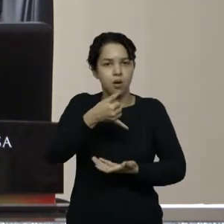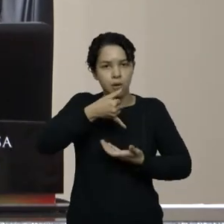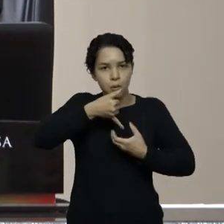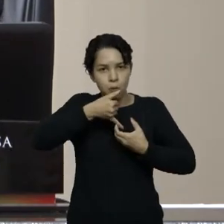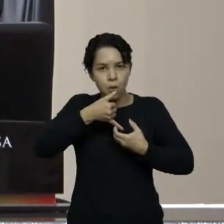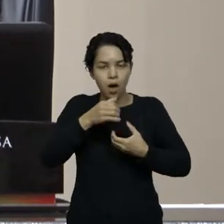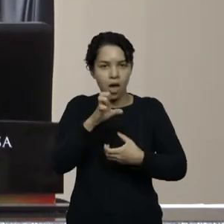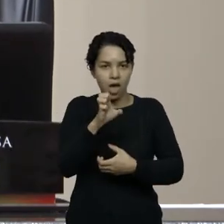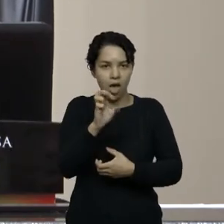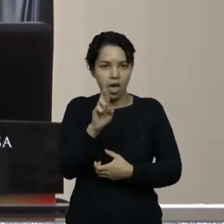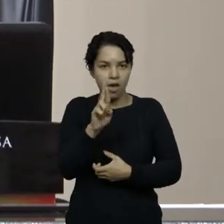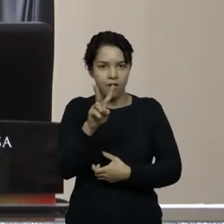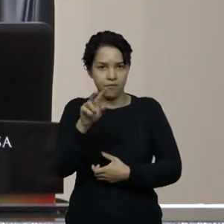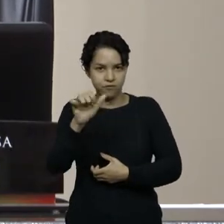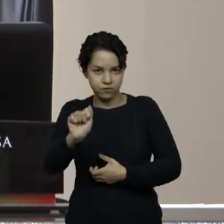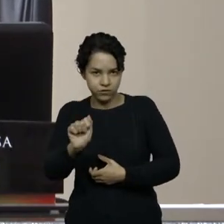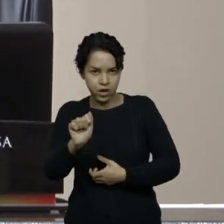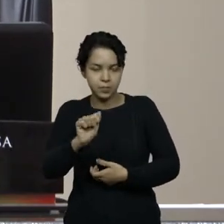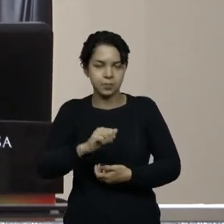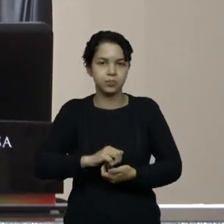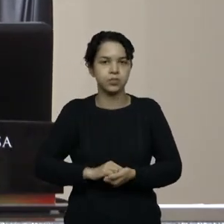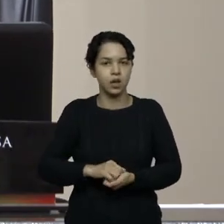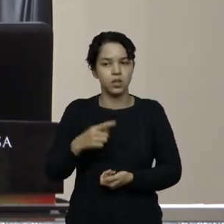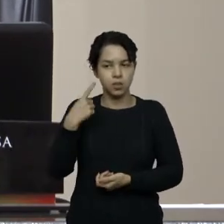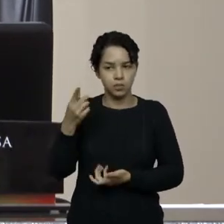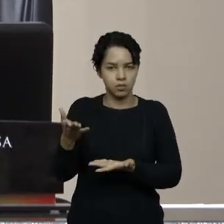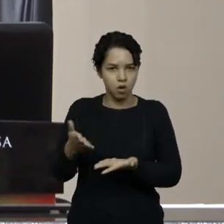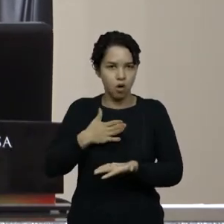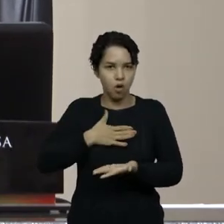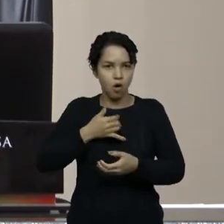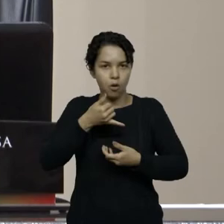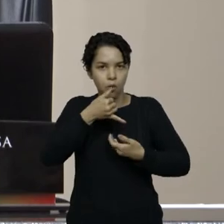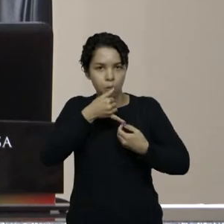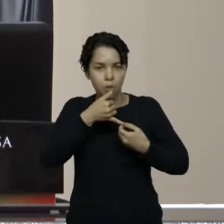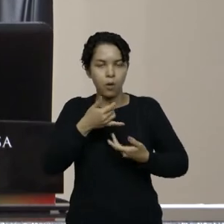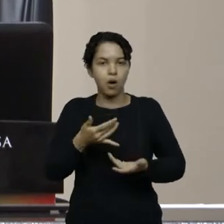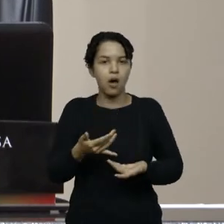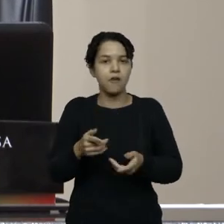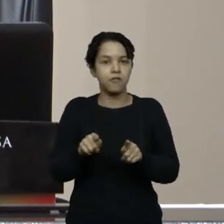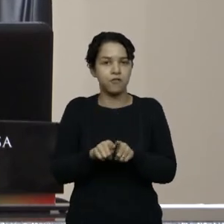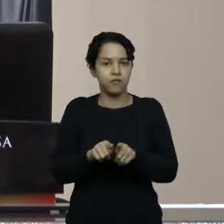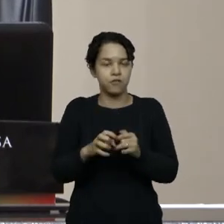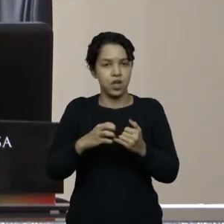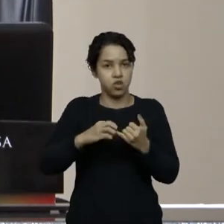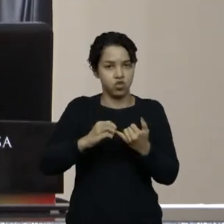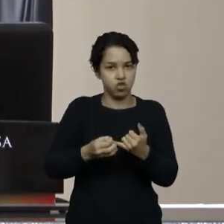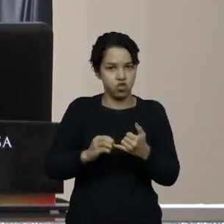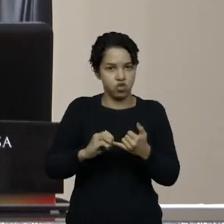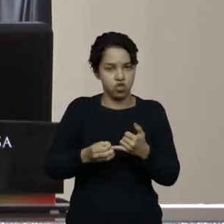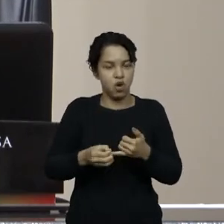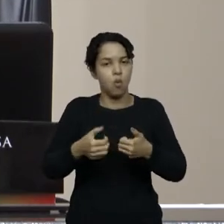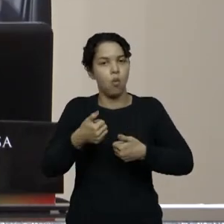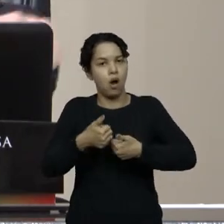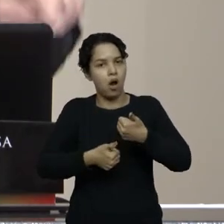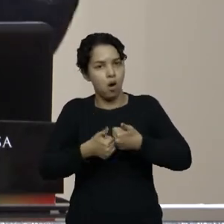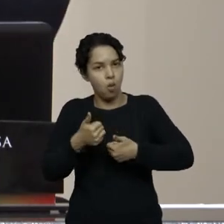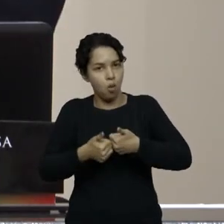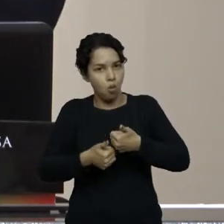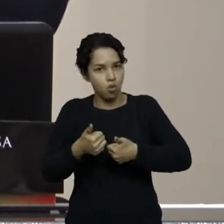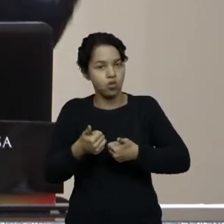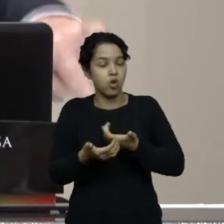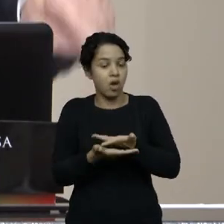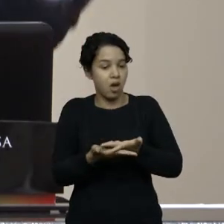Deputado Mauro gosta do chimarrão erva-mate feijão e arroz esses